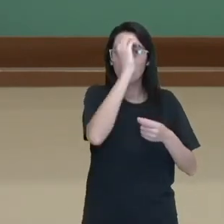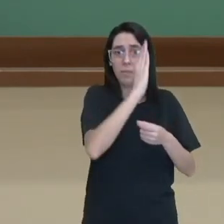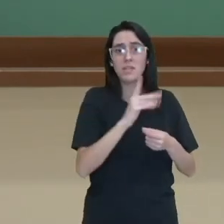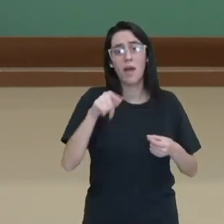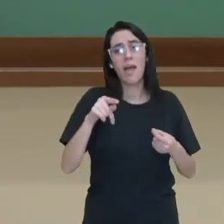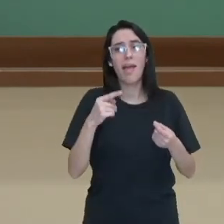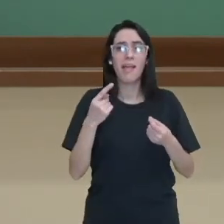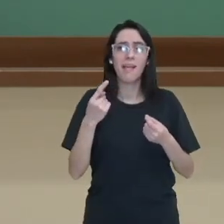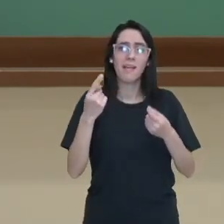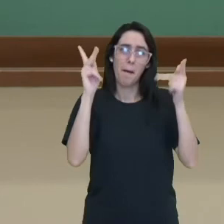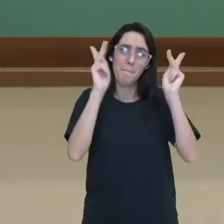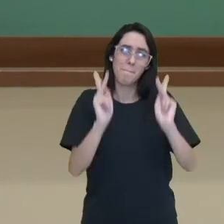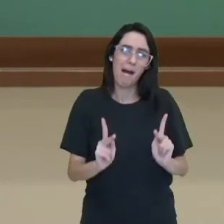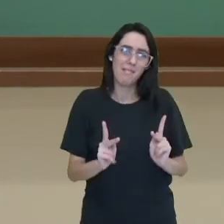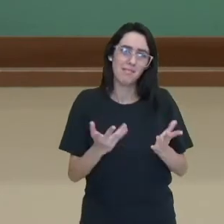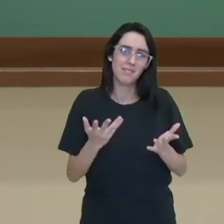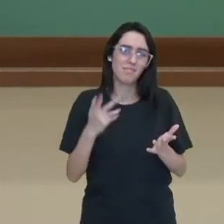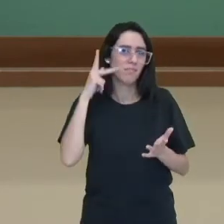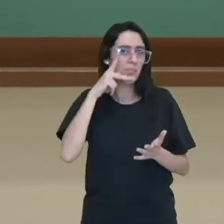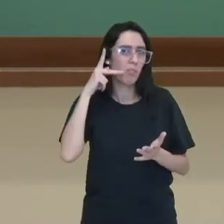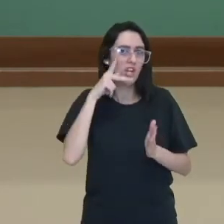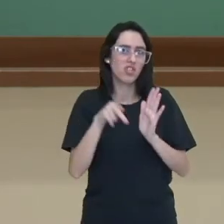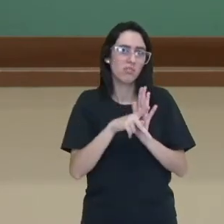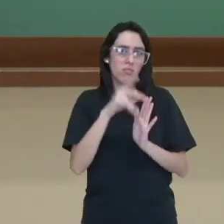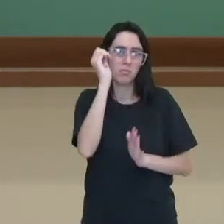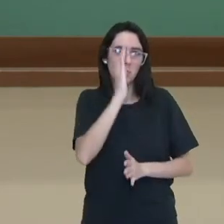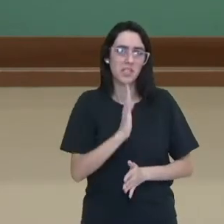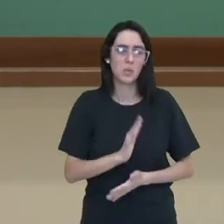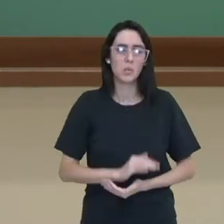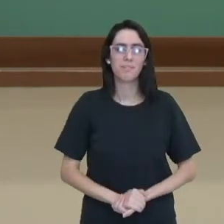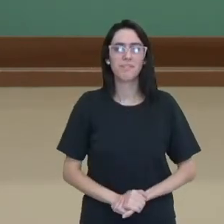caso da ideia política do nosso país.